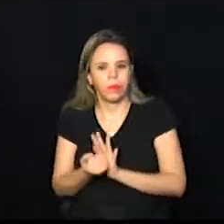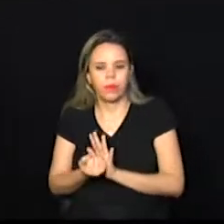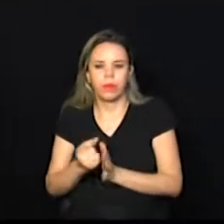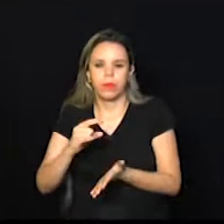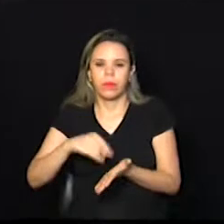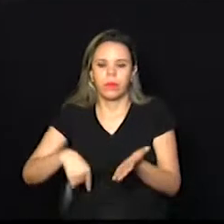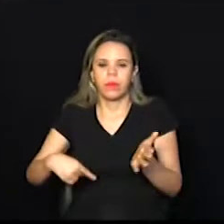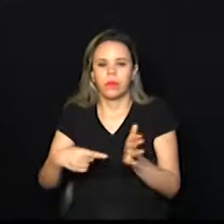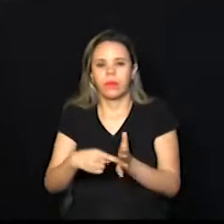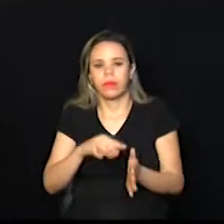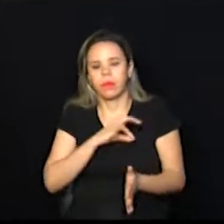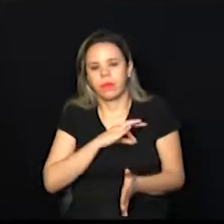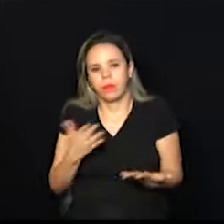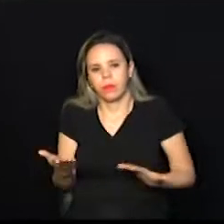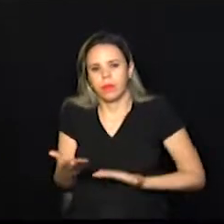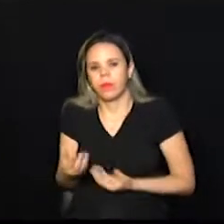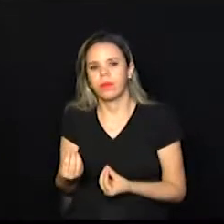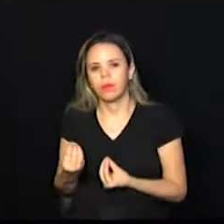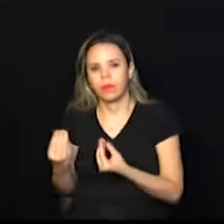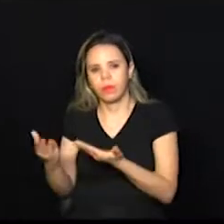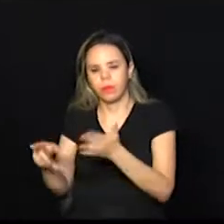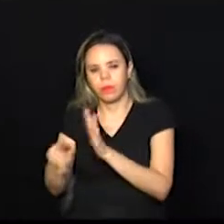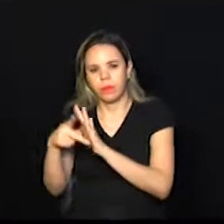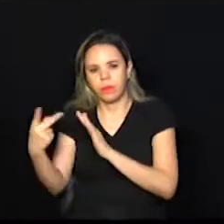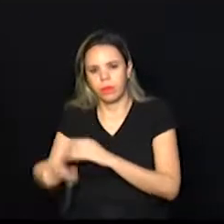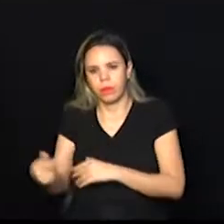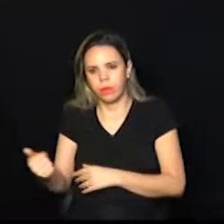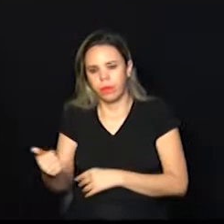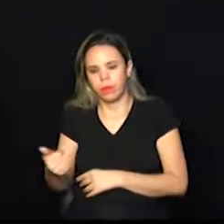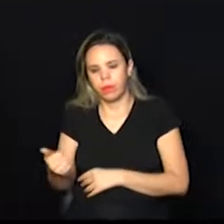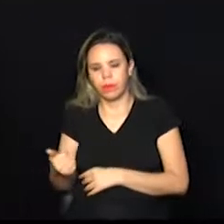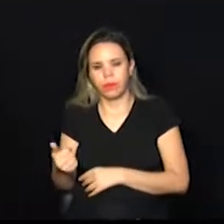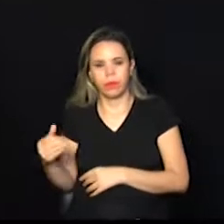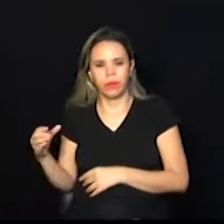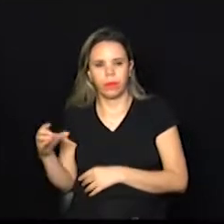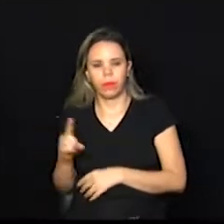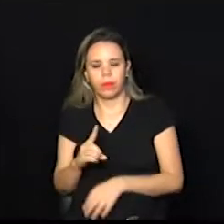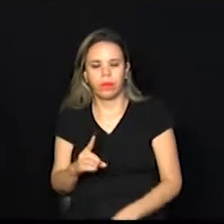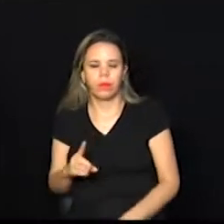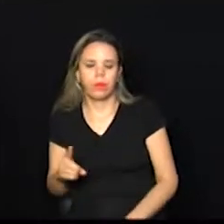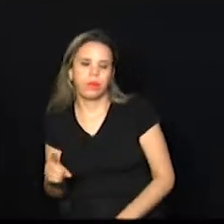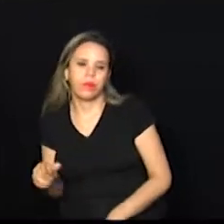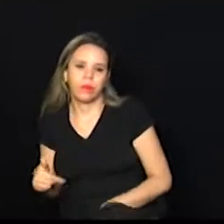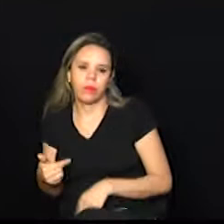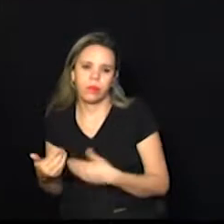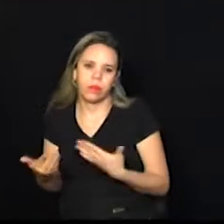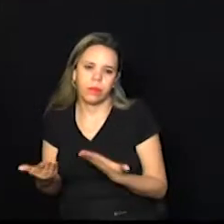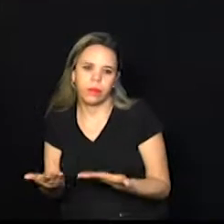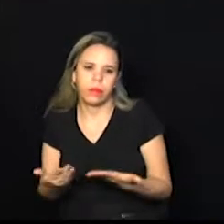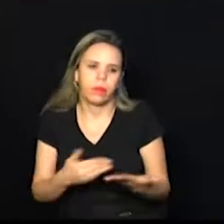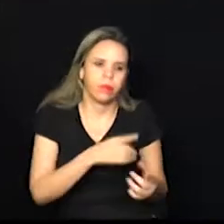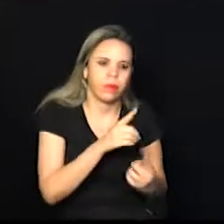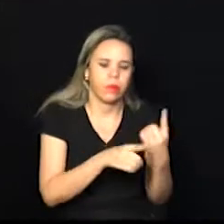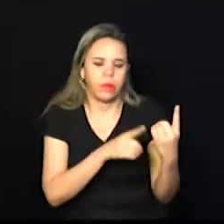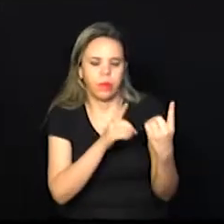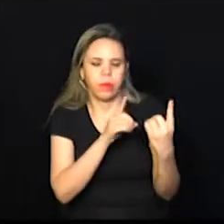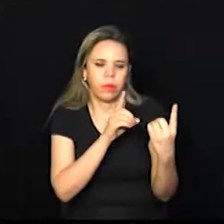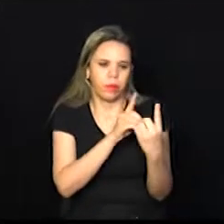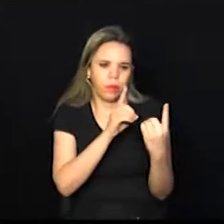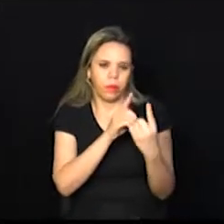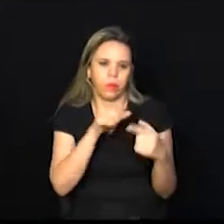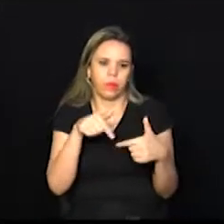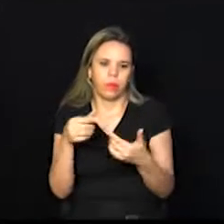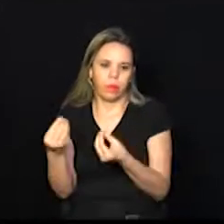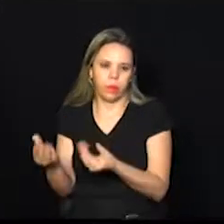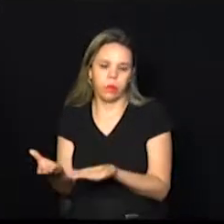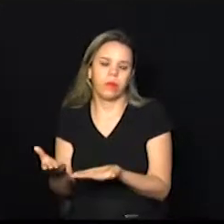ocorrência, ele hoje está sendo encaminhado, inclusive, primeiro para a coordenadoria, e de lá a gente dispara para os serviços. Um fato